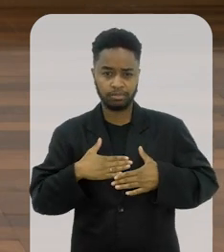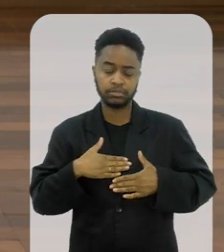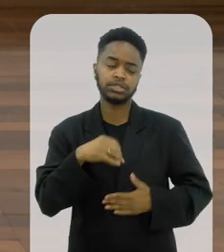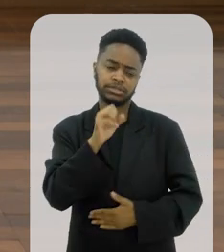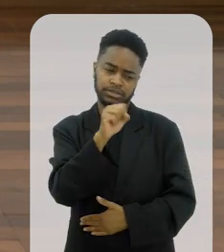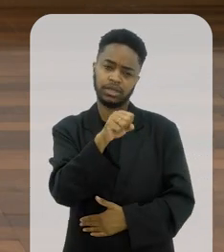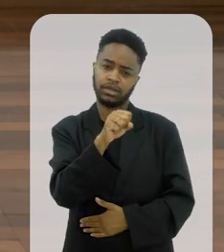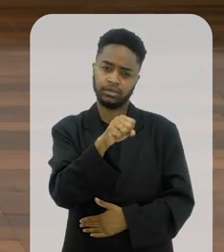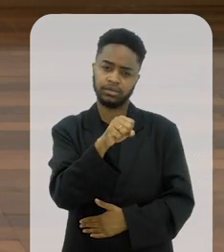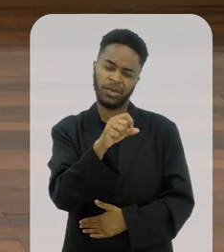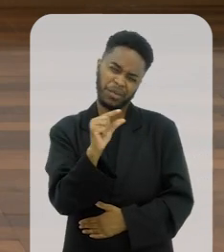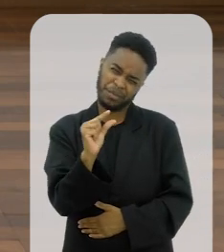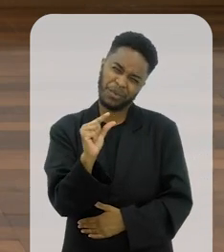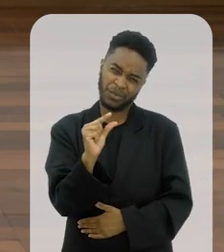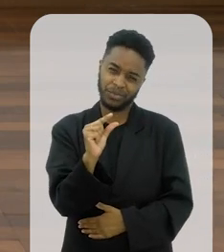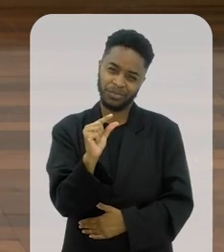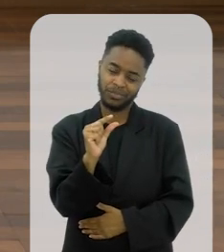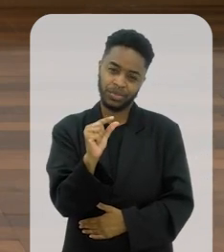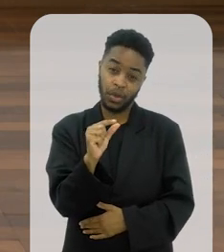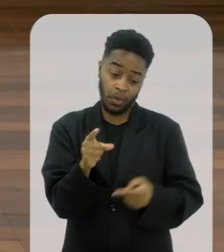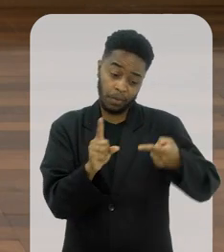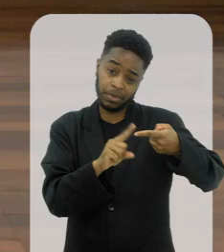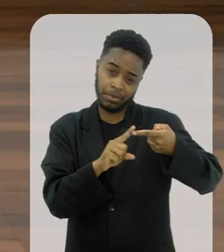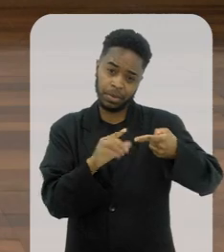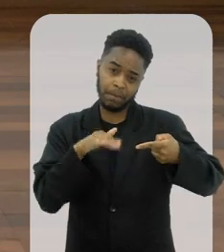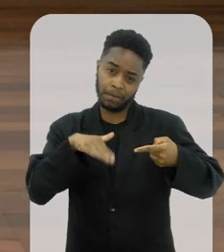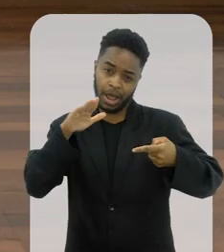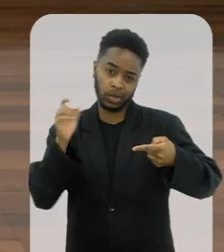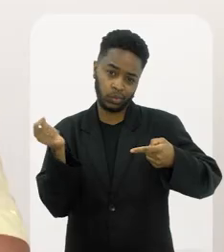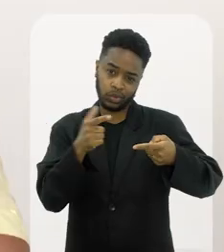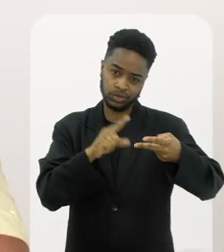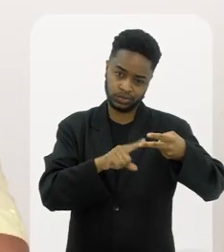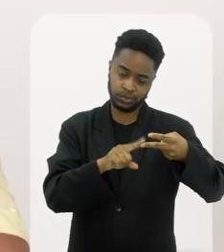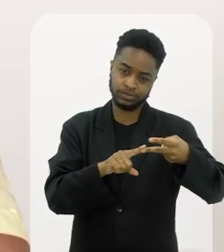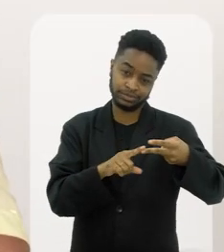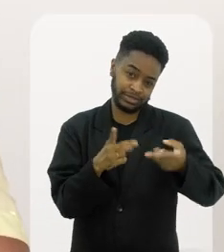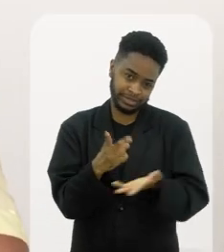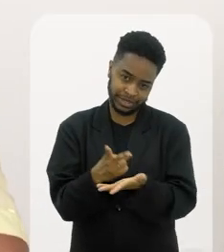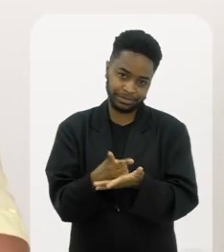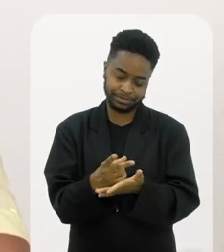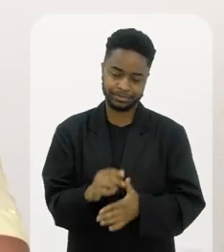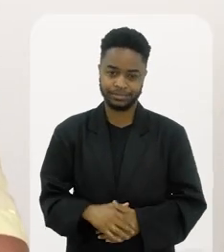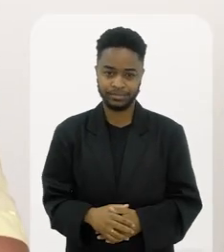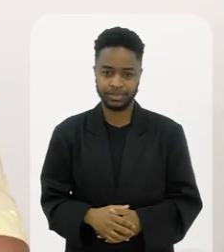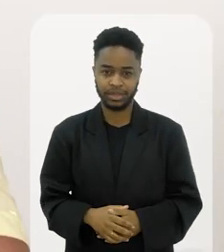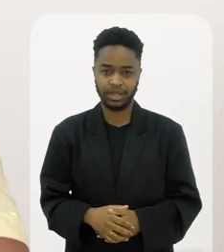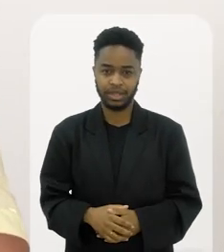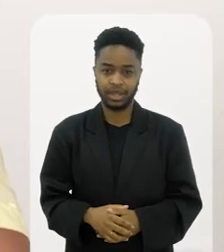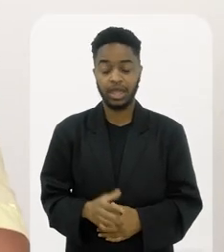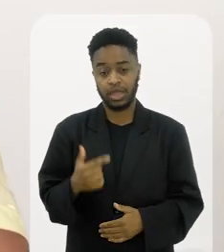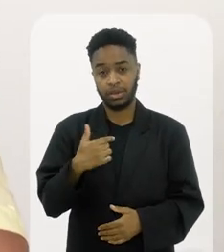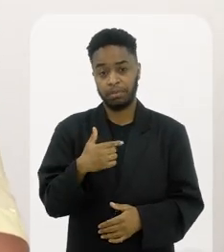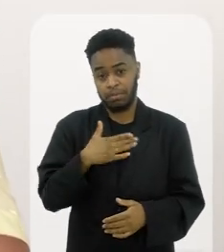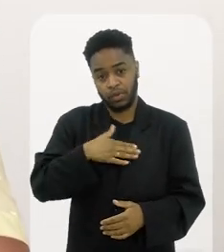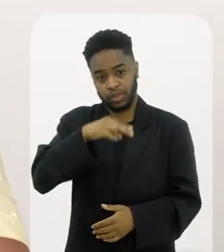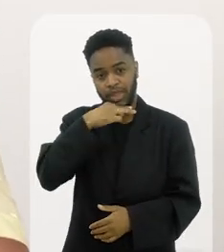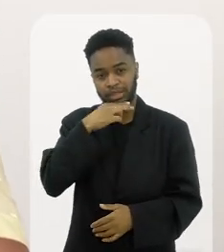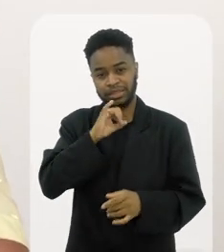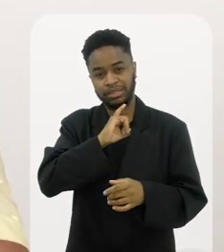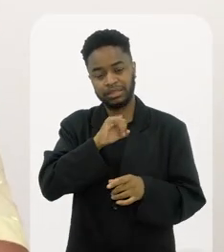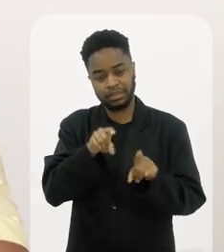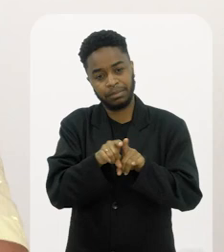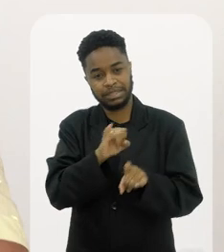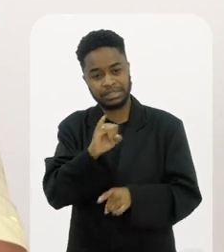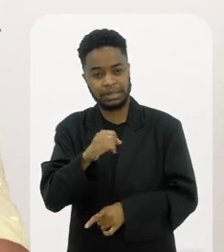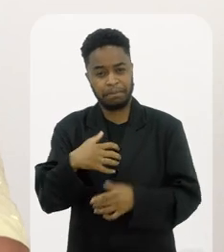e se acalmar e... Sim, um pouco. O mais velho mais do que o mais novo, sempre, né? Ah. E eu faço isso com meu neto